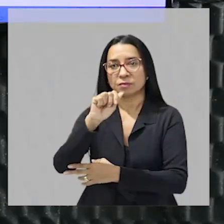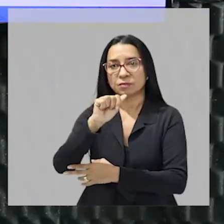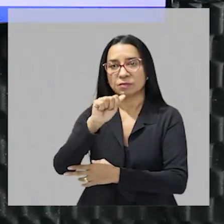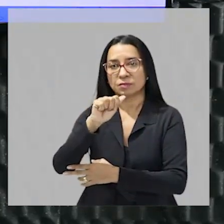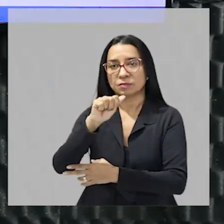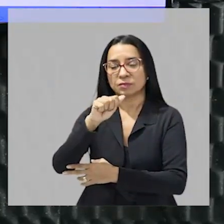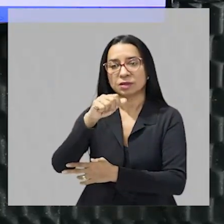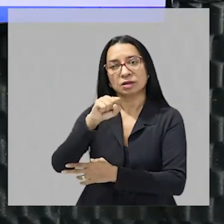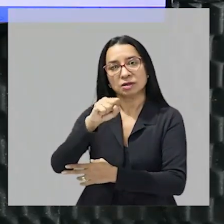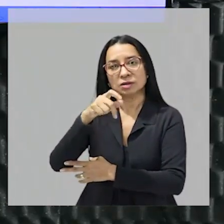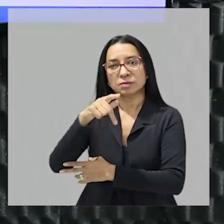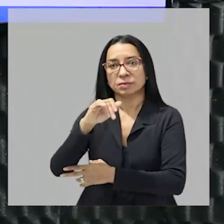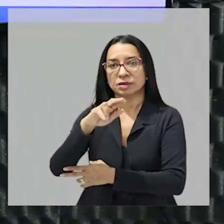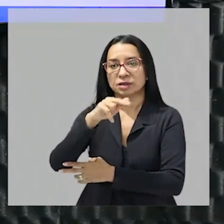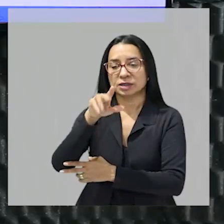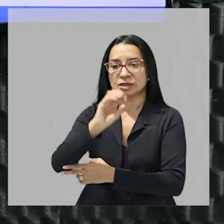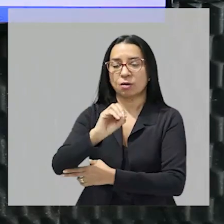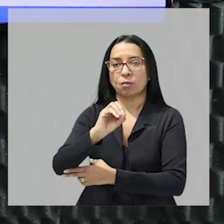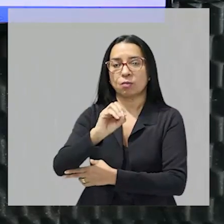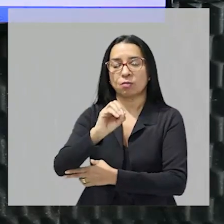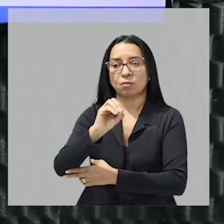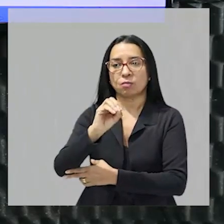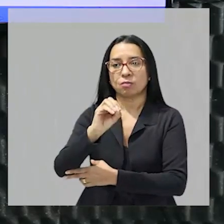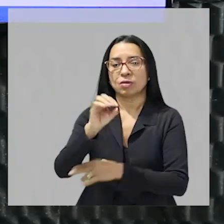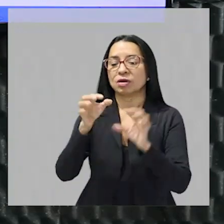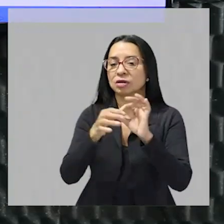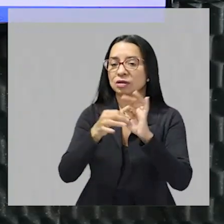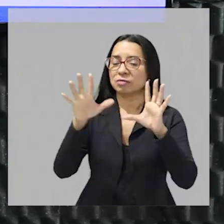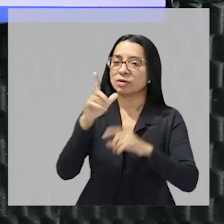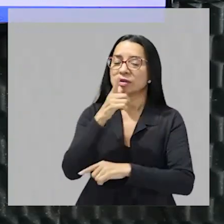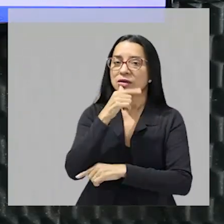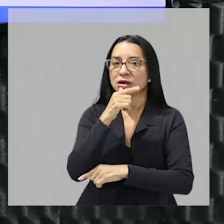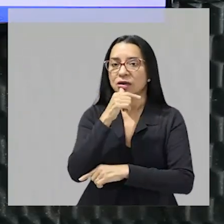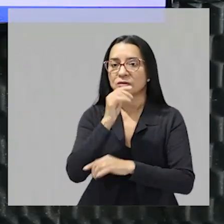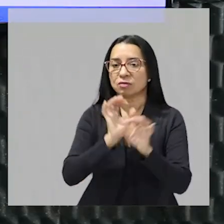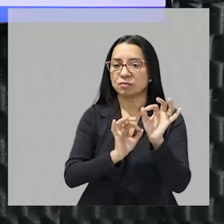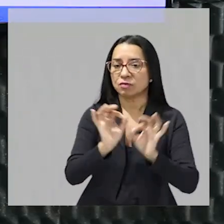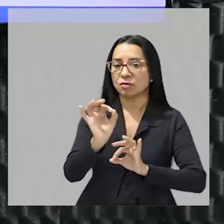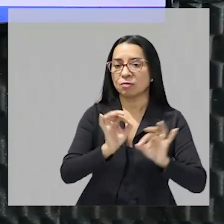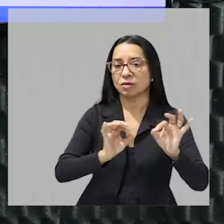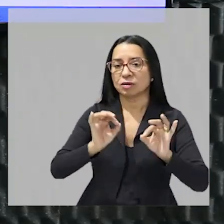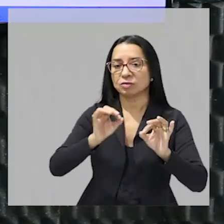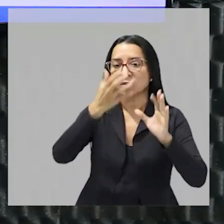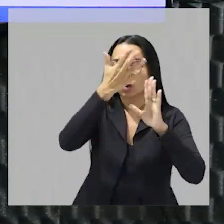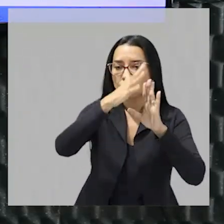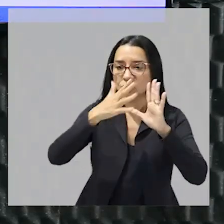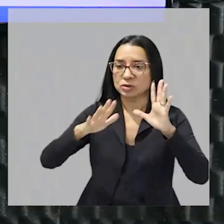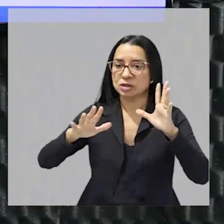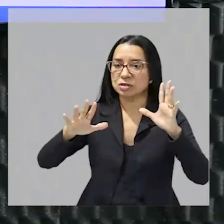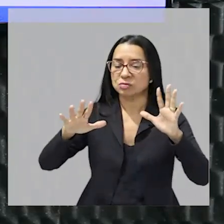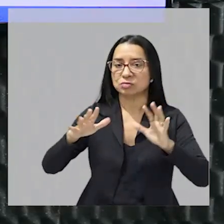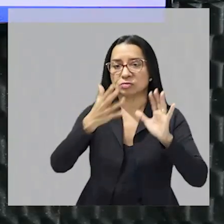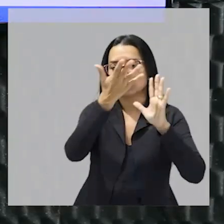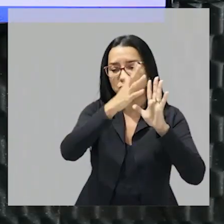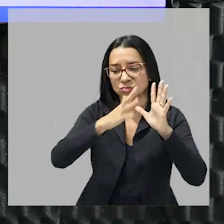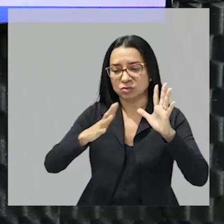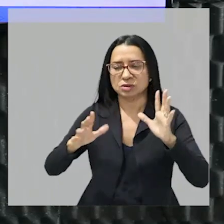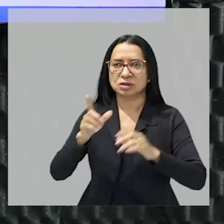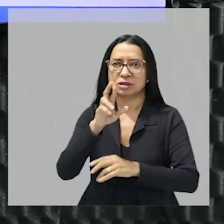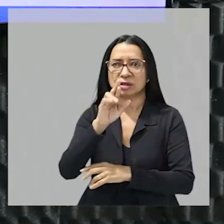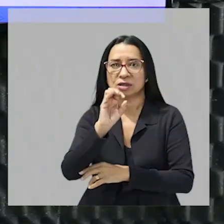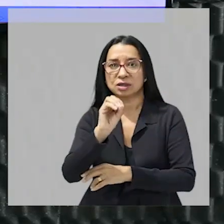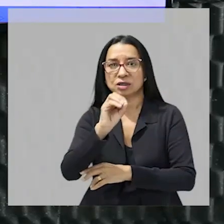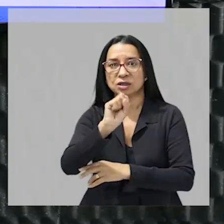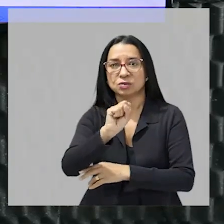Evapotranspiração. Liberação de umidade pela floresta, formando os chamados rios voadores. Rios voadores, Marcos, que é